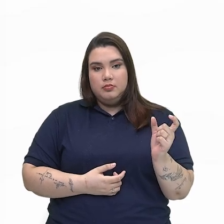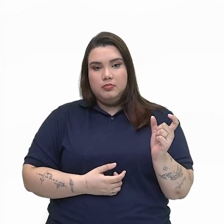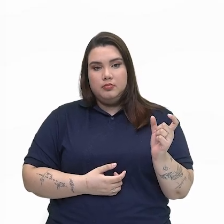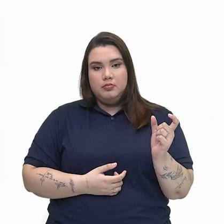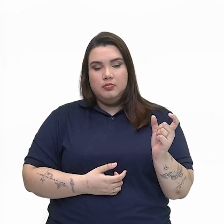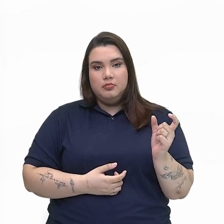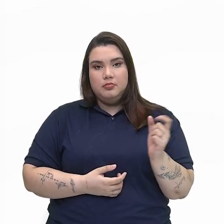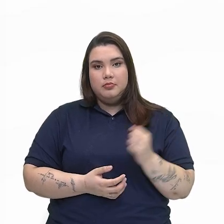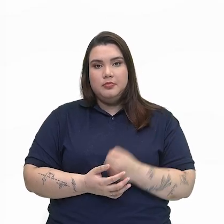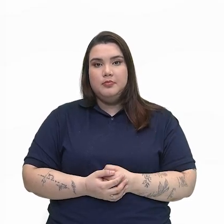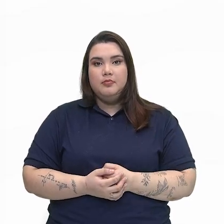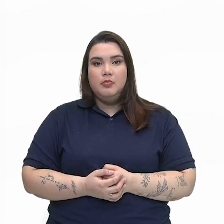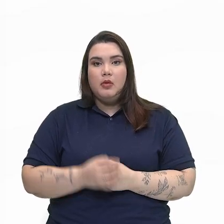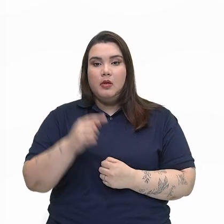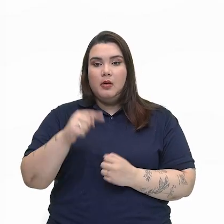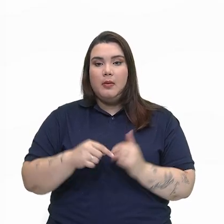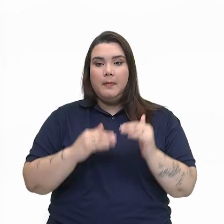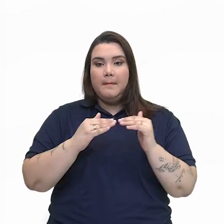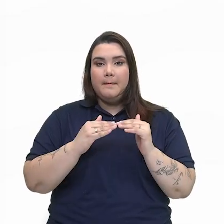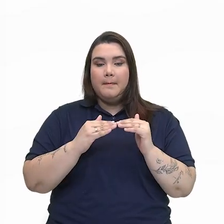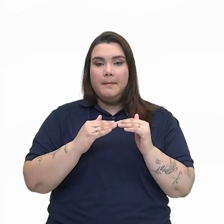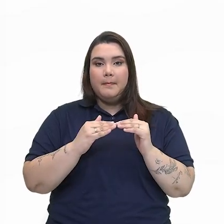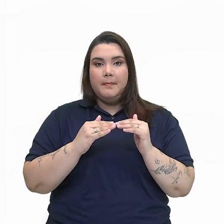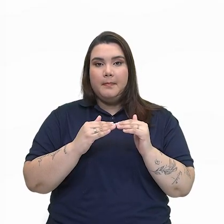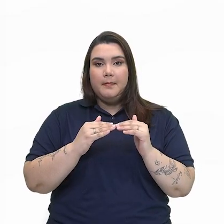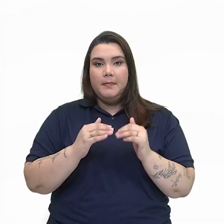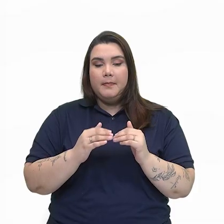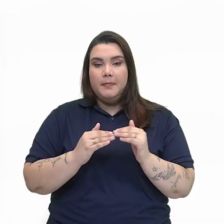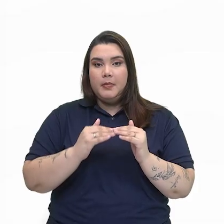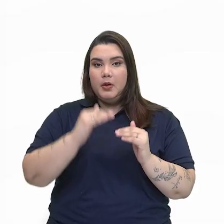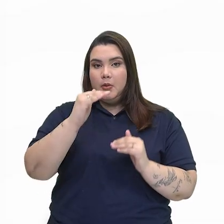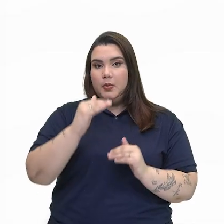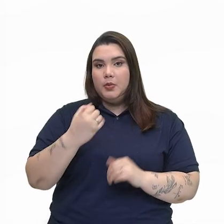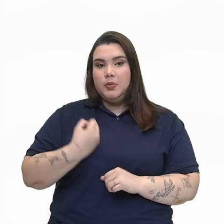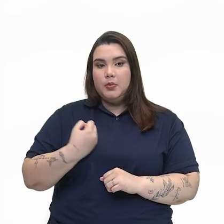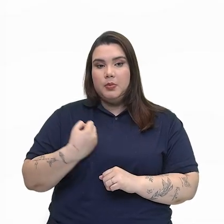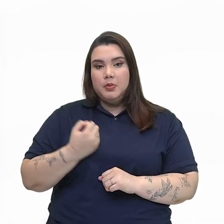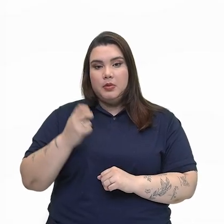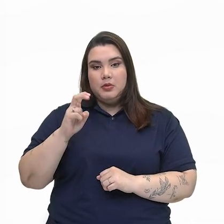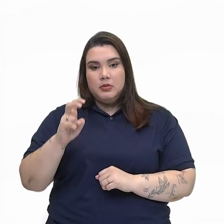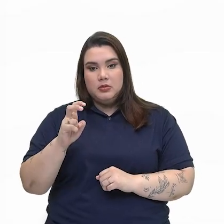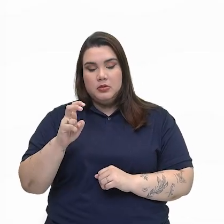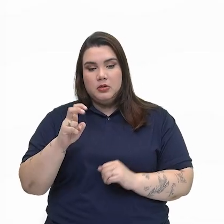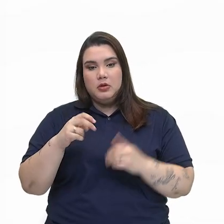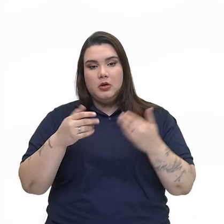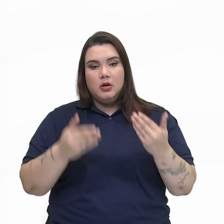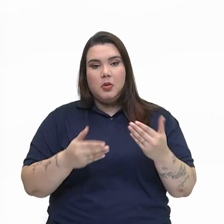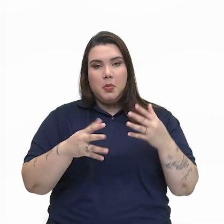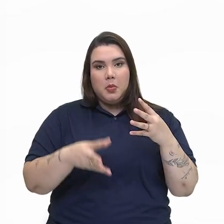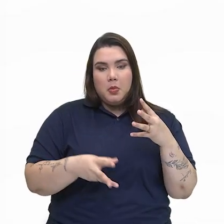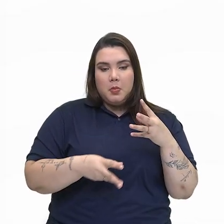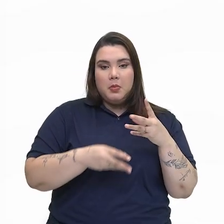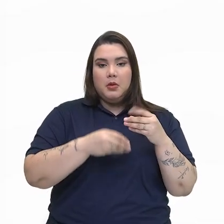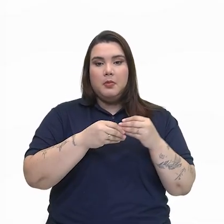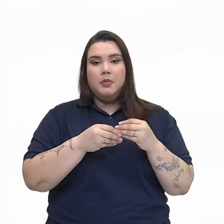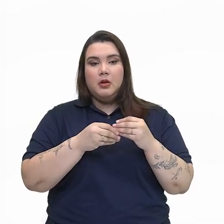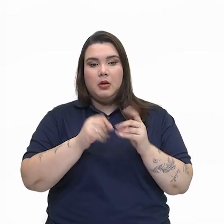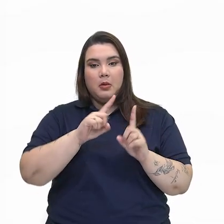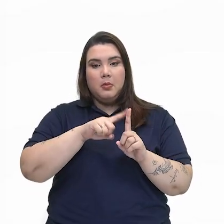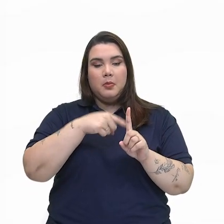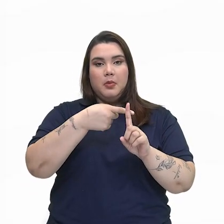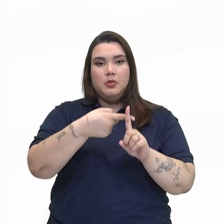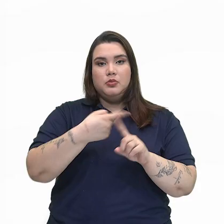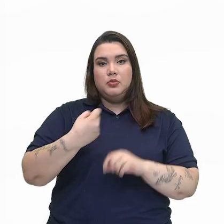ser conservada, olha só, agora é maior do que 5. Acrescenta-se uma